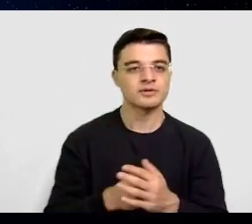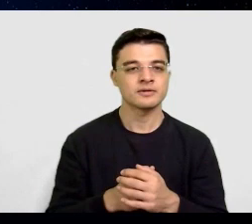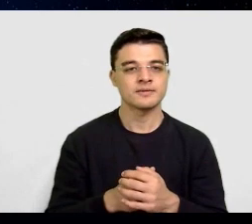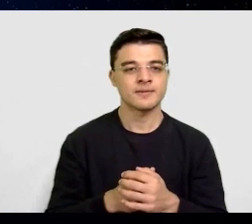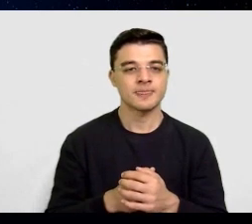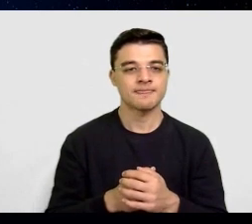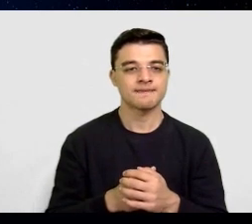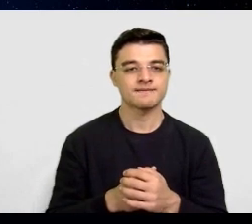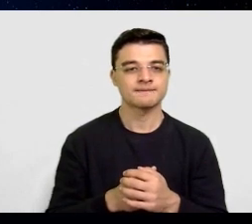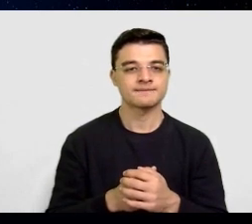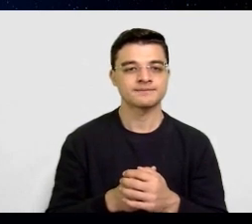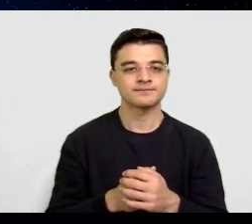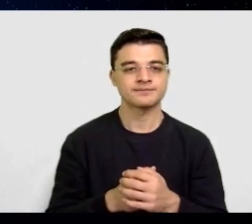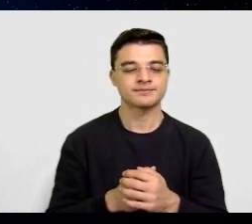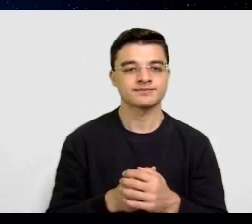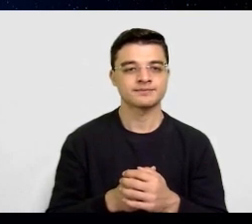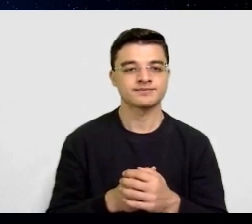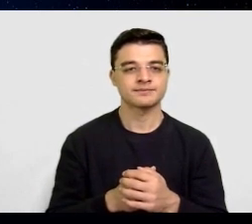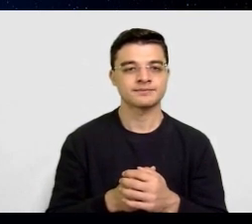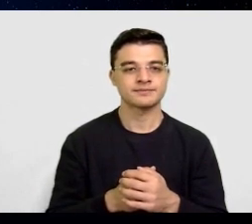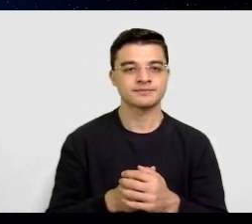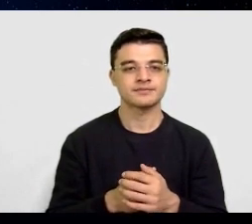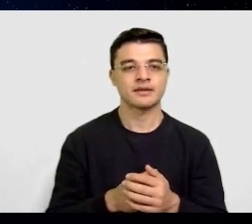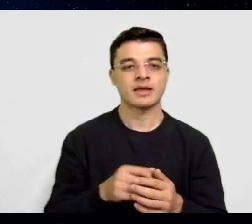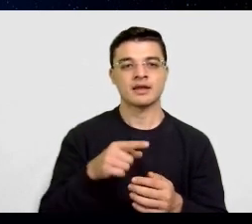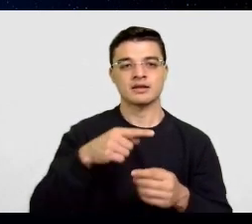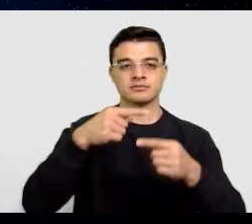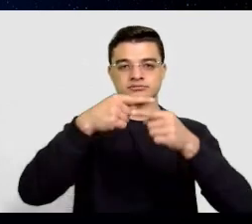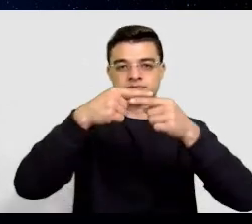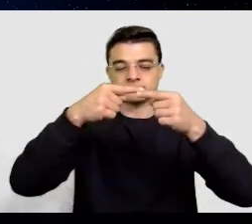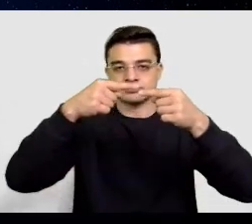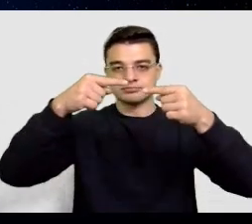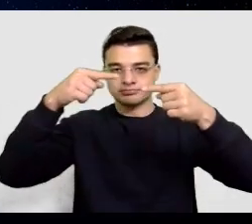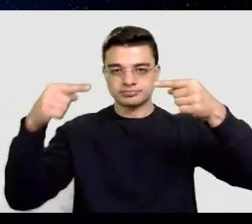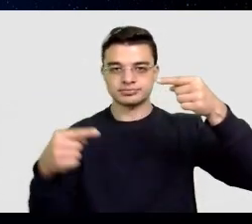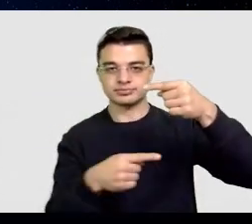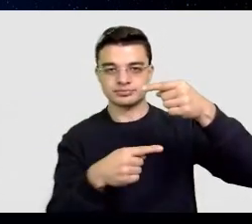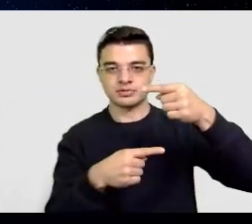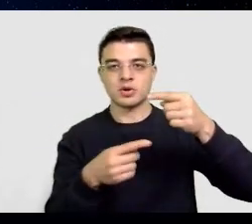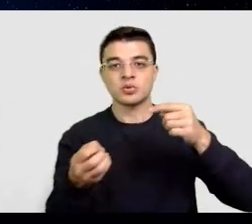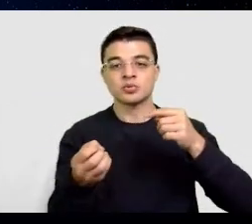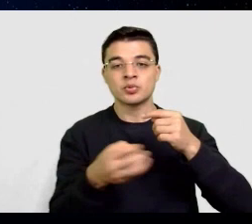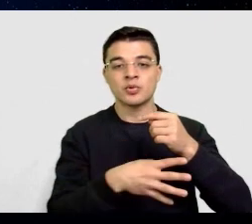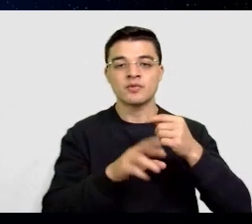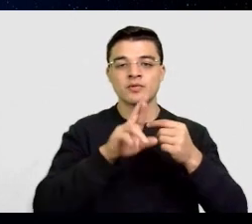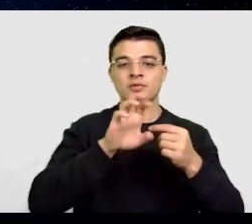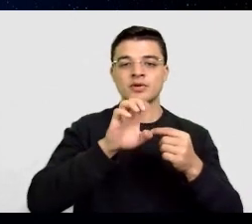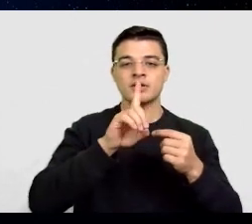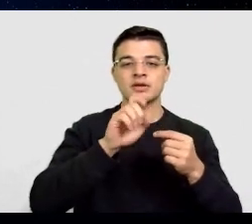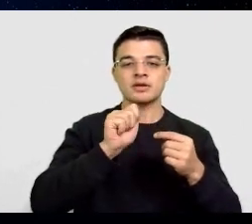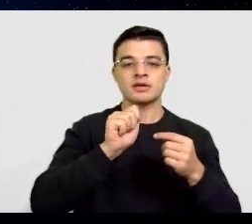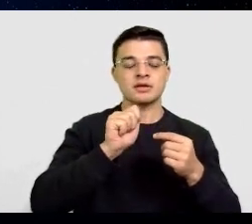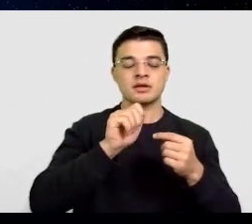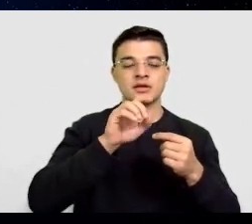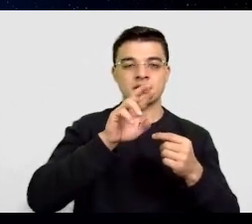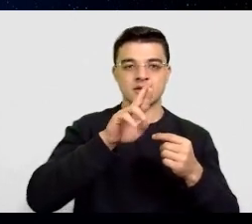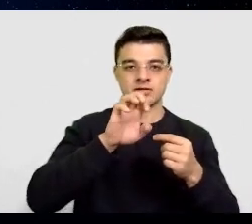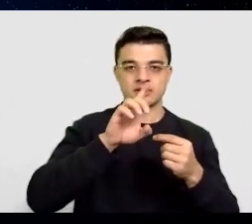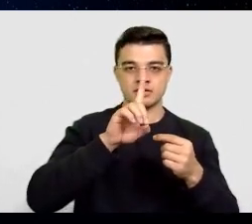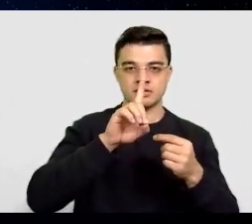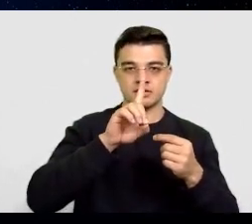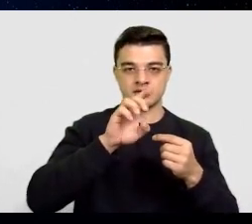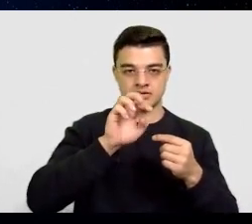encodado 0D0A, fiz uma quebra de linha e injetei um novo header. Coloquei lá EHT, Injectable Header. E lá no log